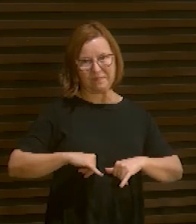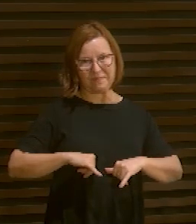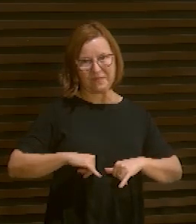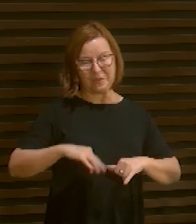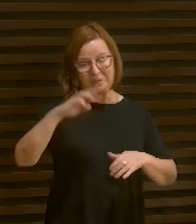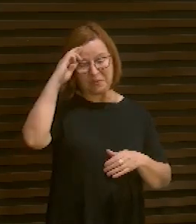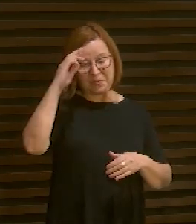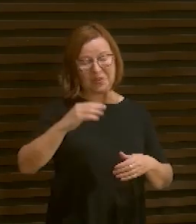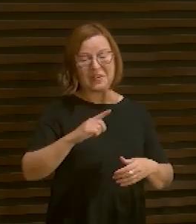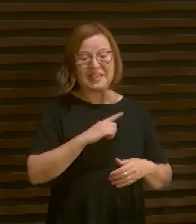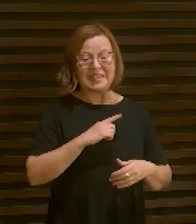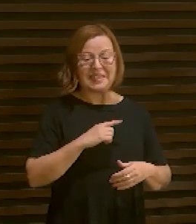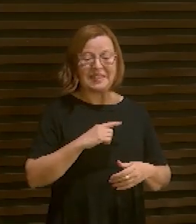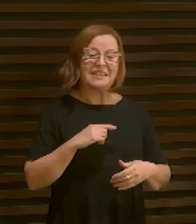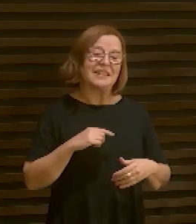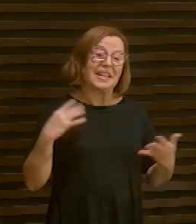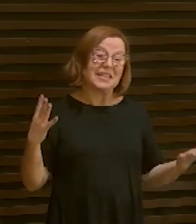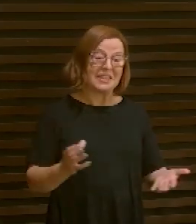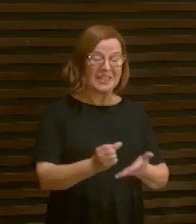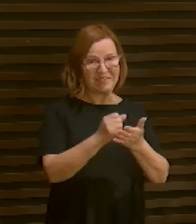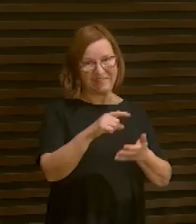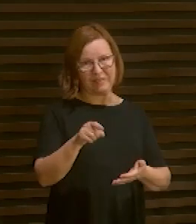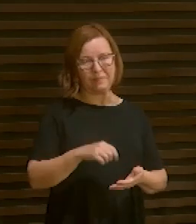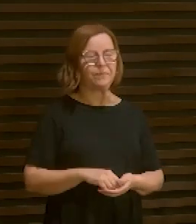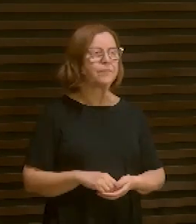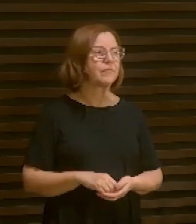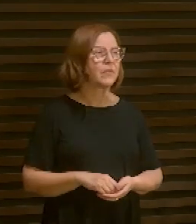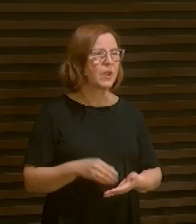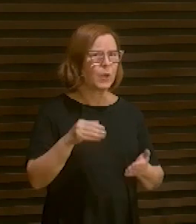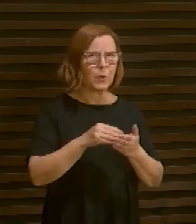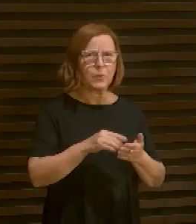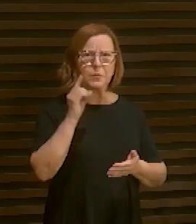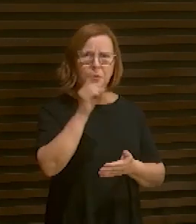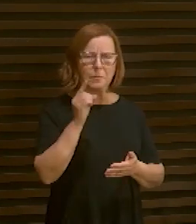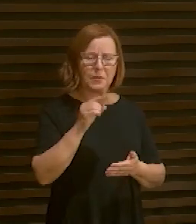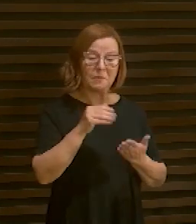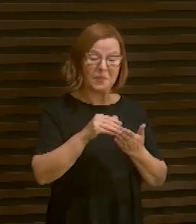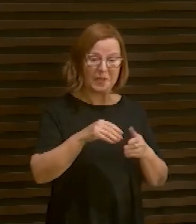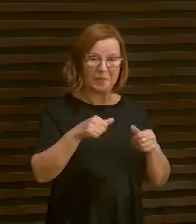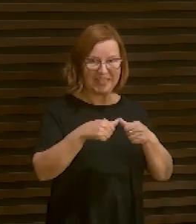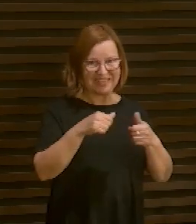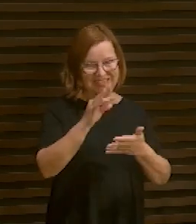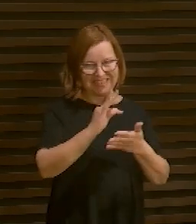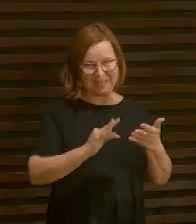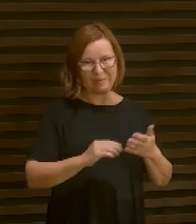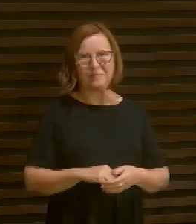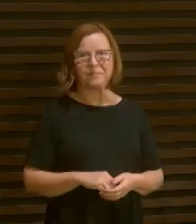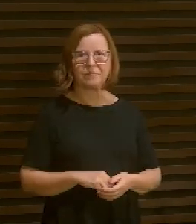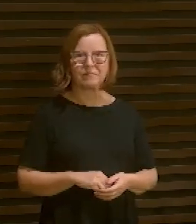autor da salvação deles. No último domingo nós paramos aqui e aqui vamos começar. Pois tanto